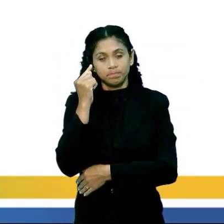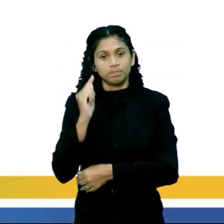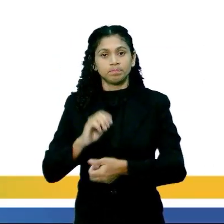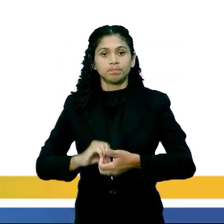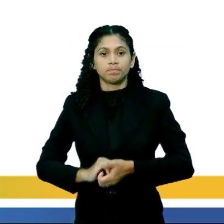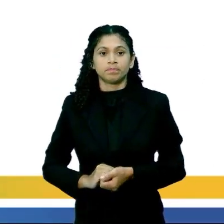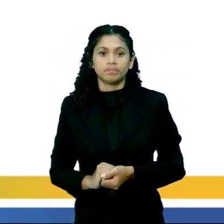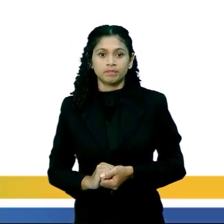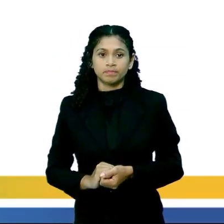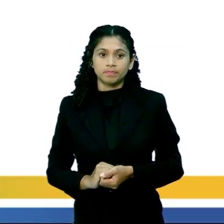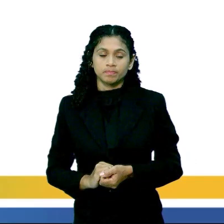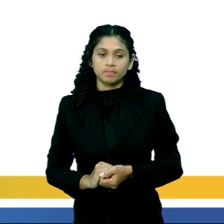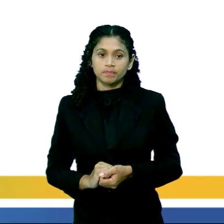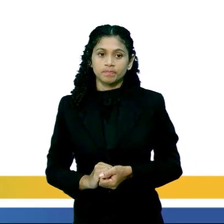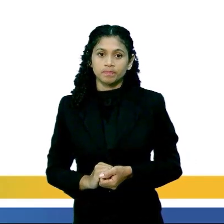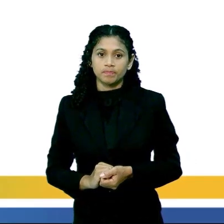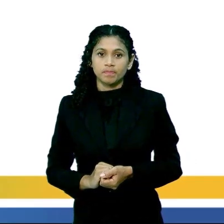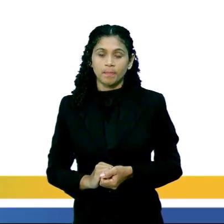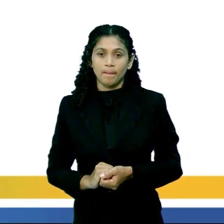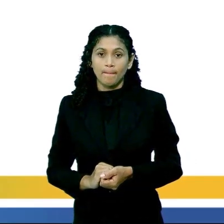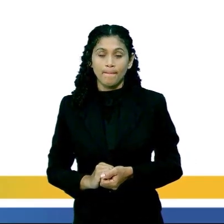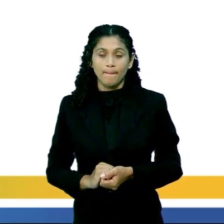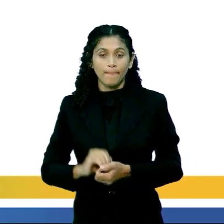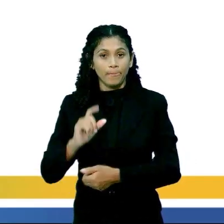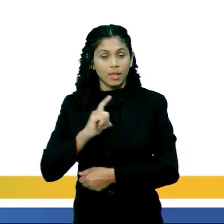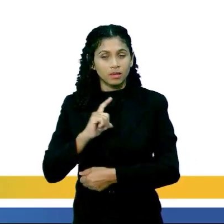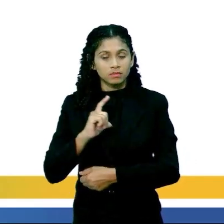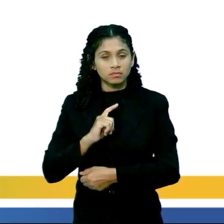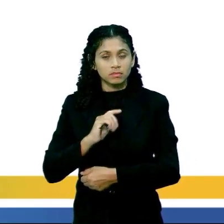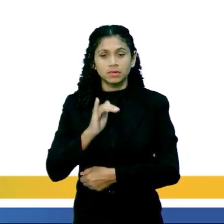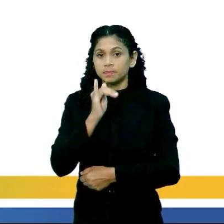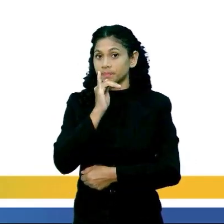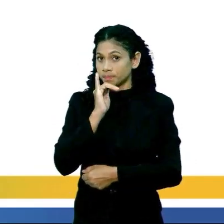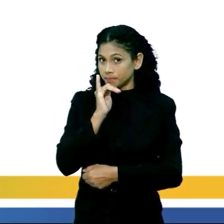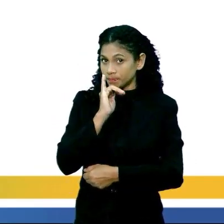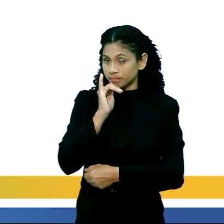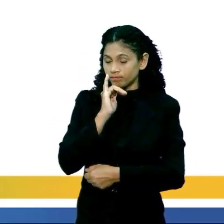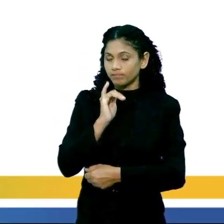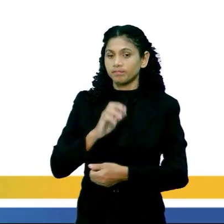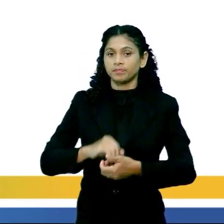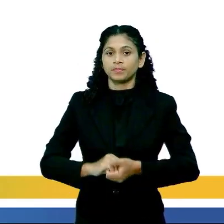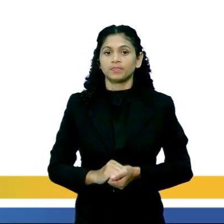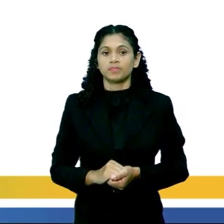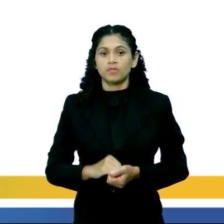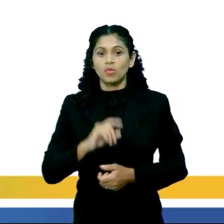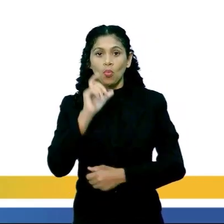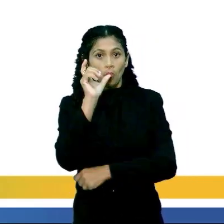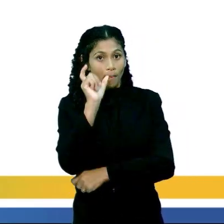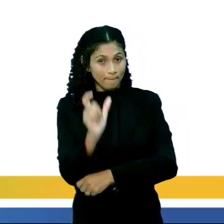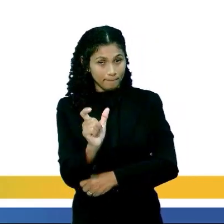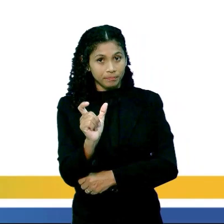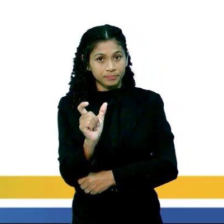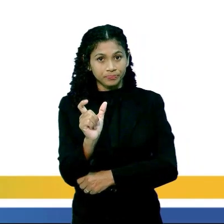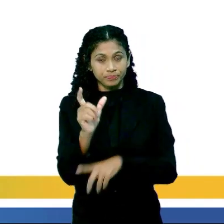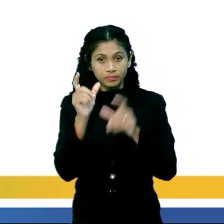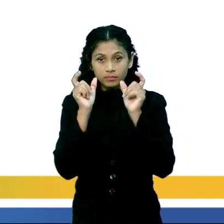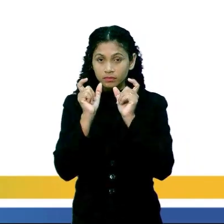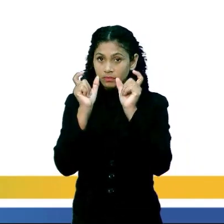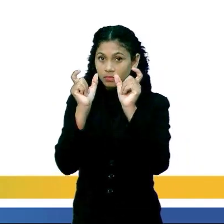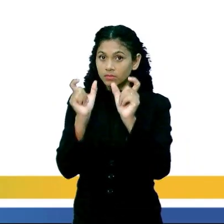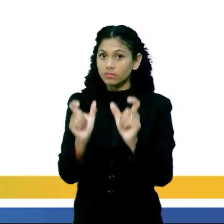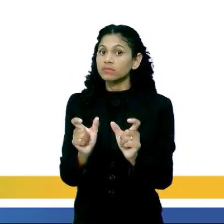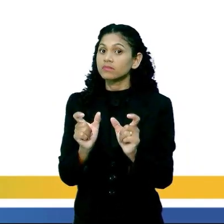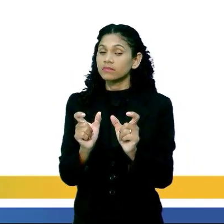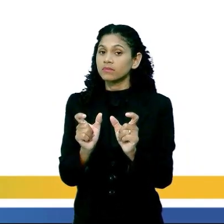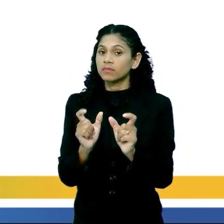Aí, galera, né, aqui temos um exemplo clássico, né, de uma palavra que podemos observar aí, que